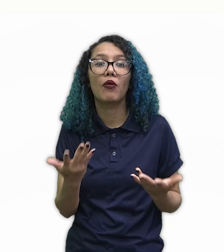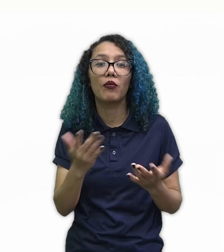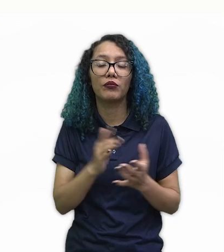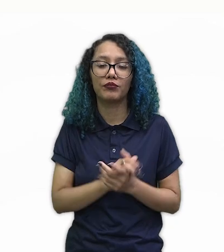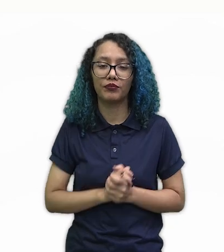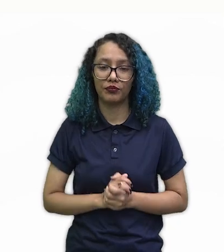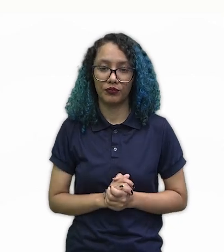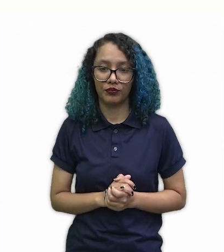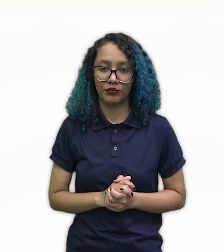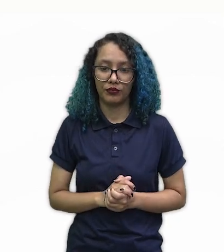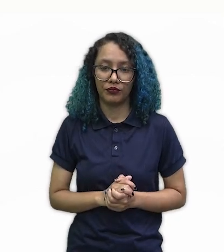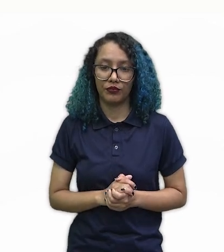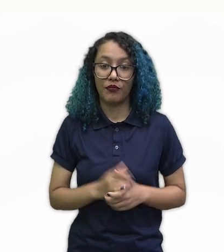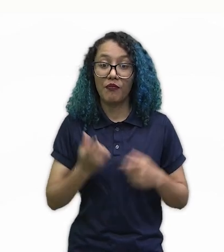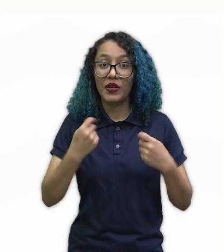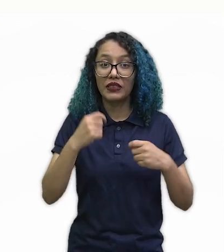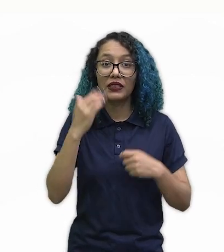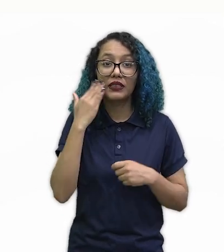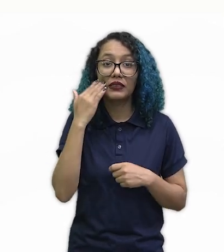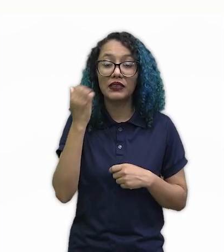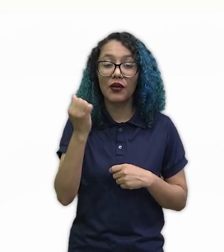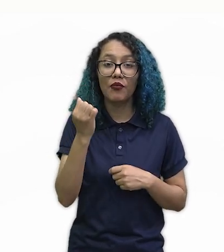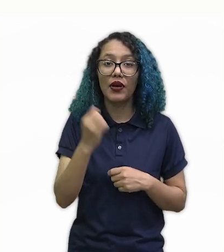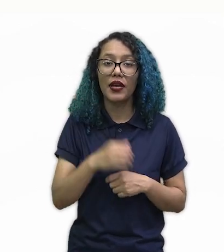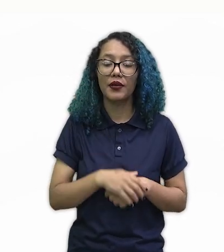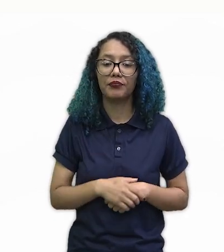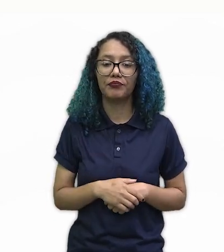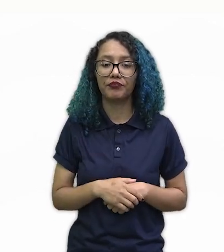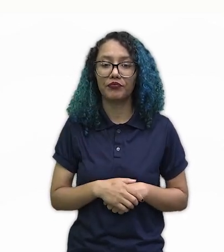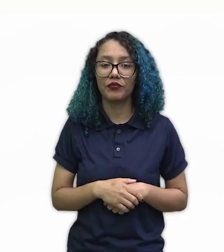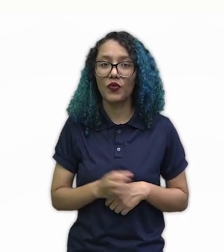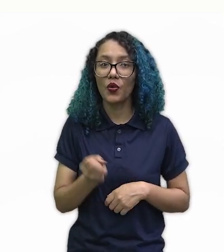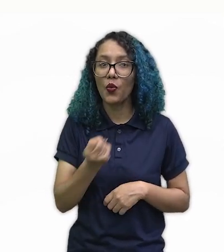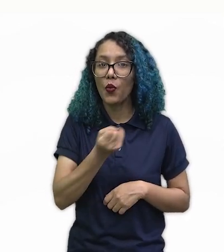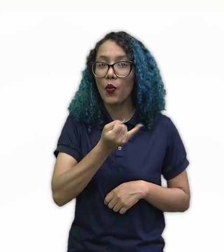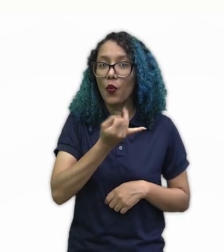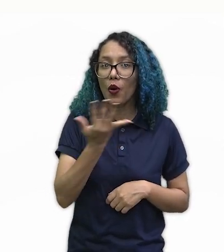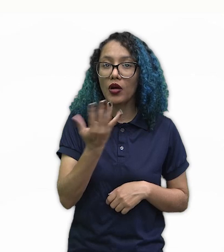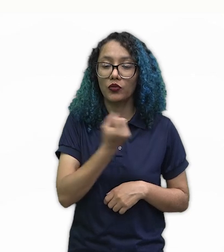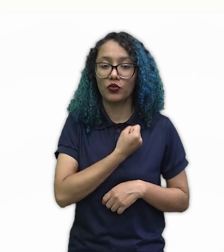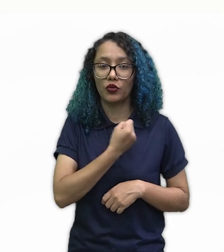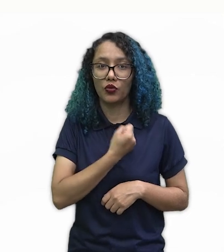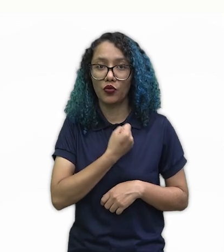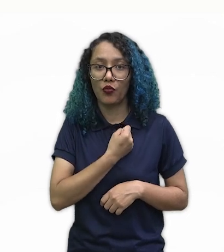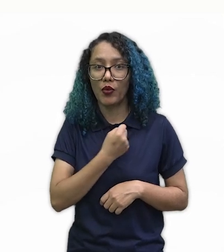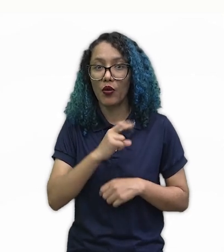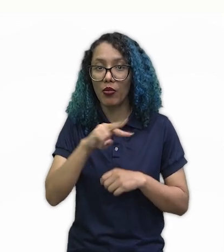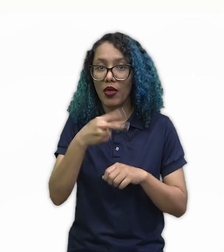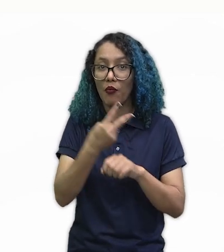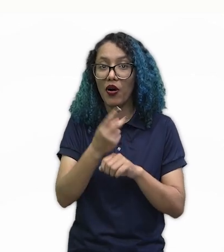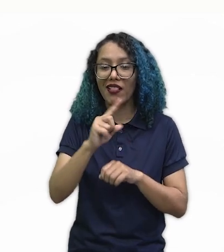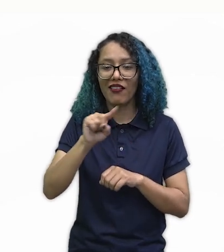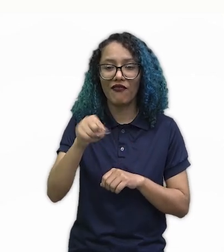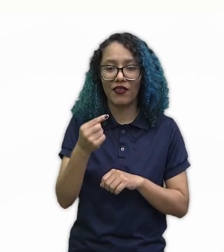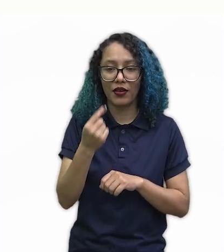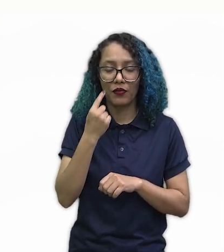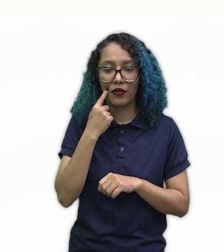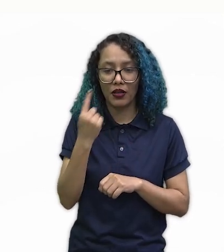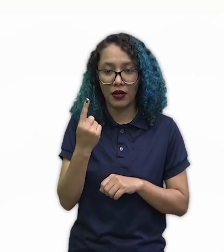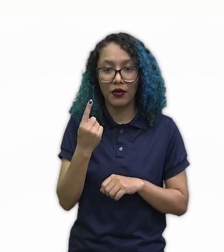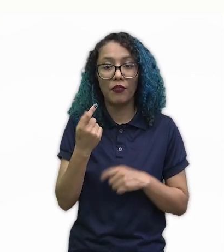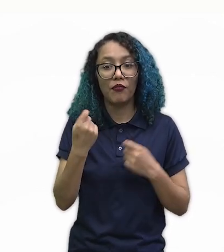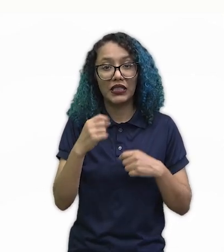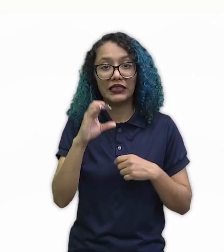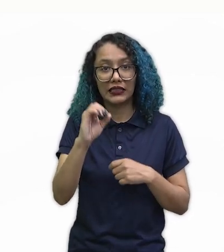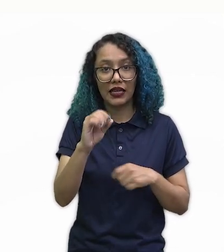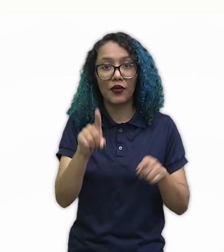você verificar quantos algarismos tem após a vírgula, considerando o 0